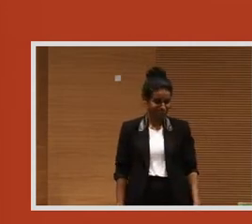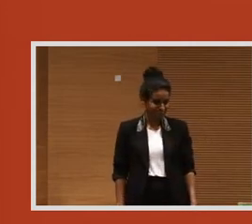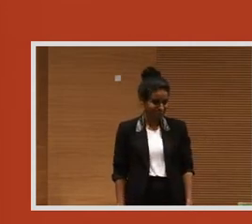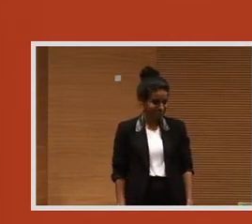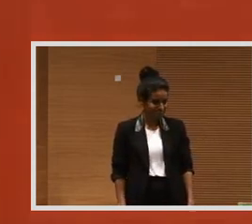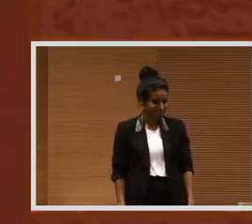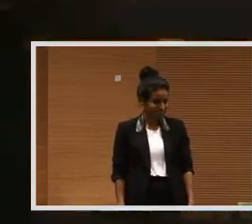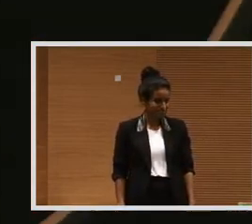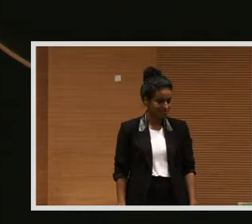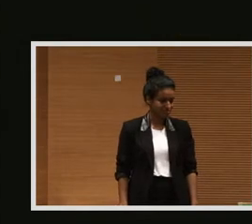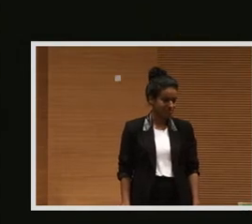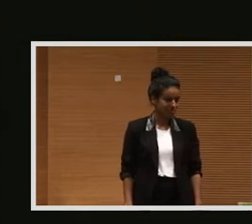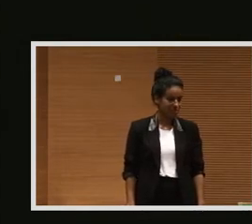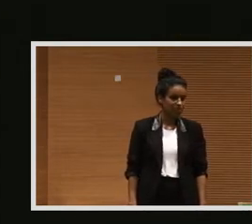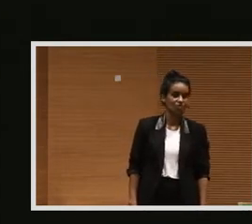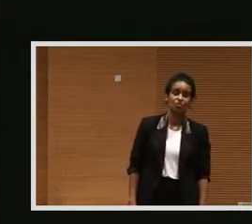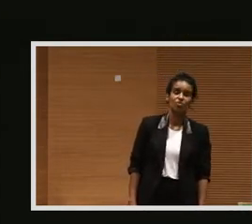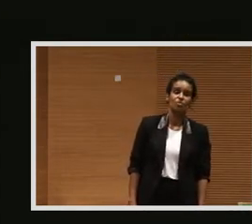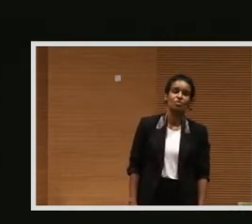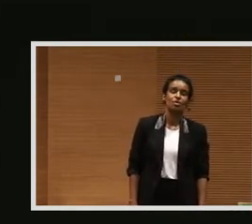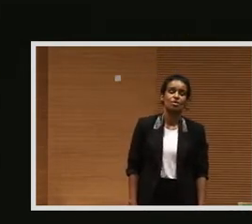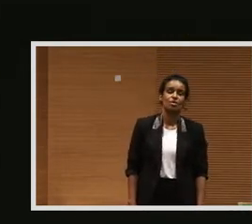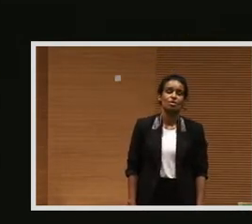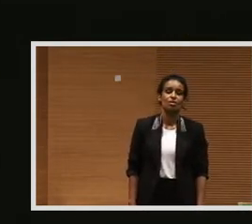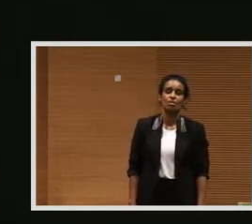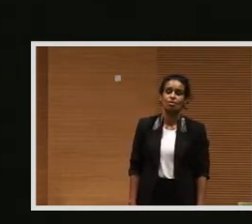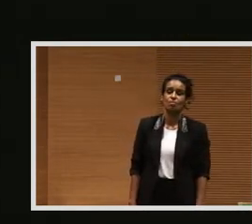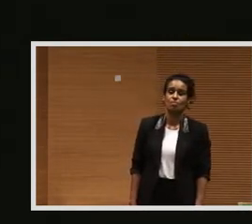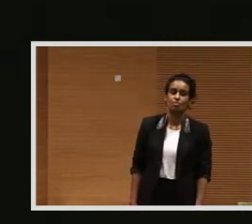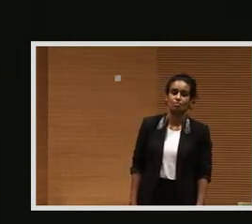Bom, eu vou